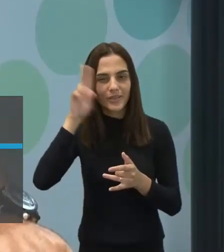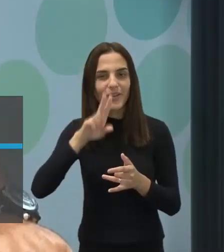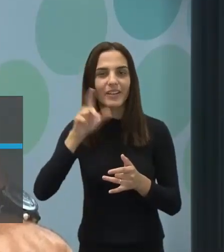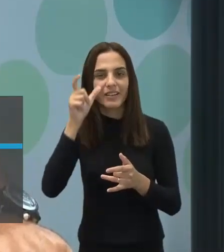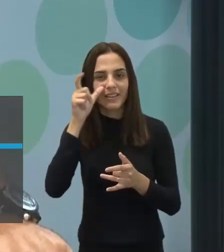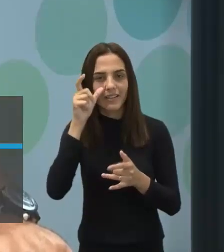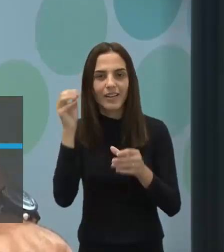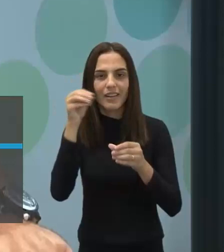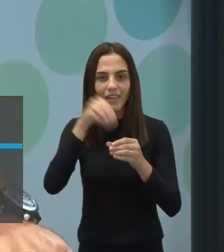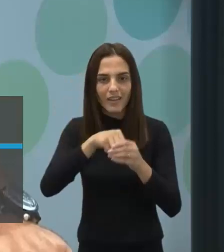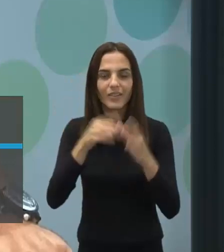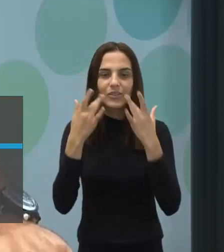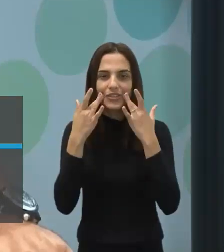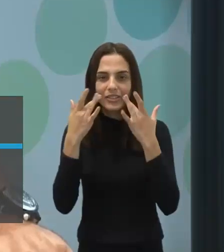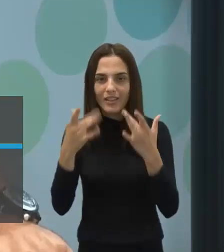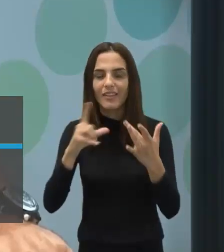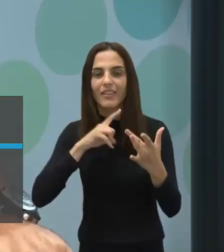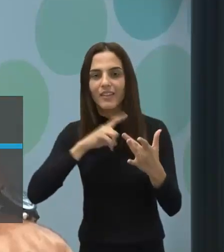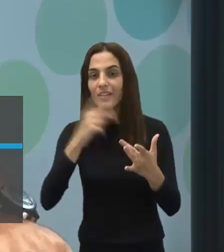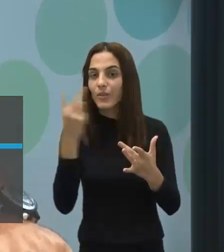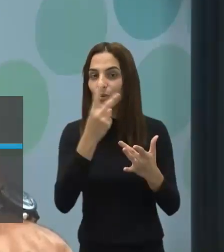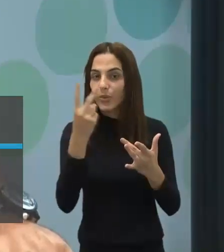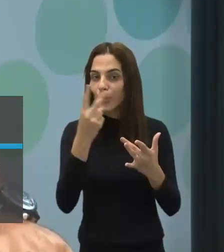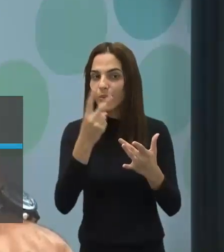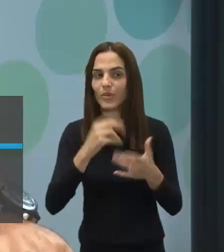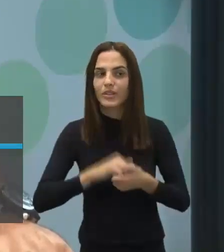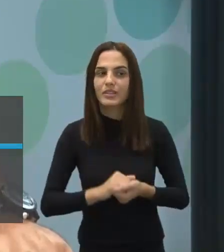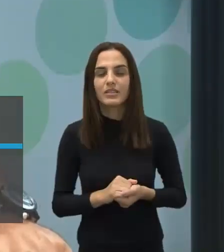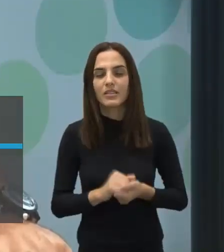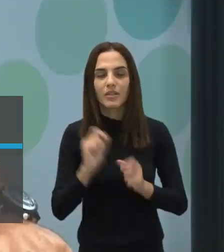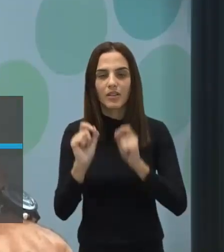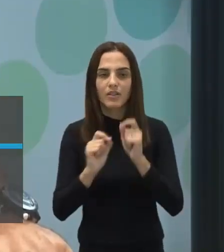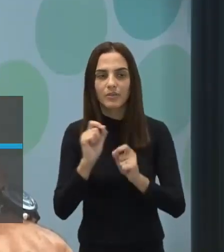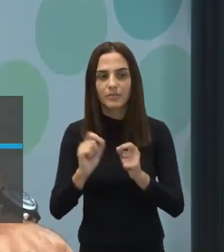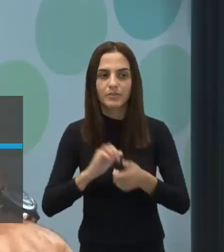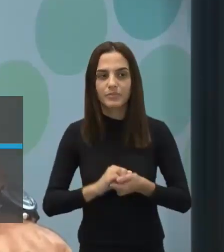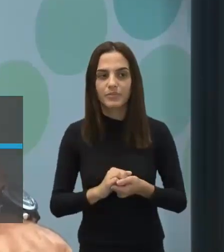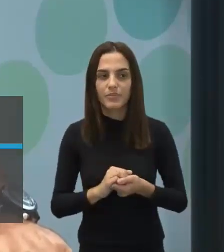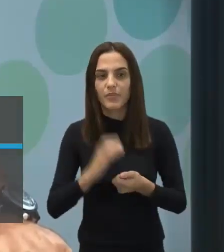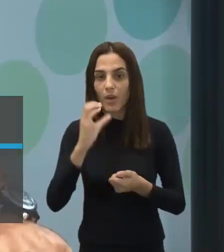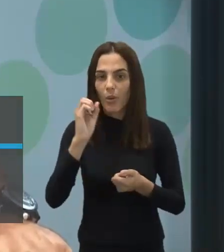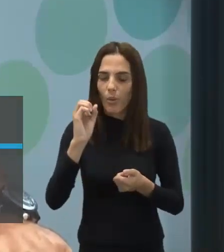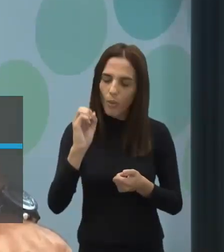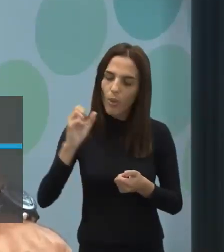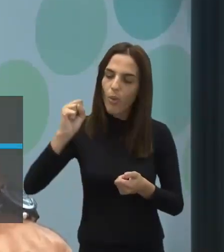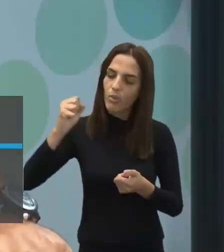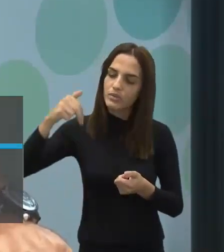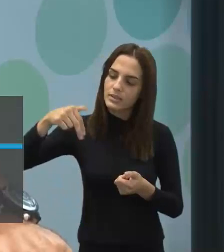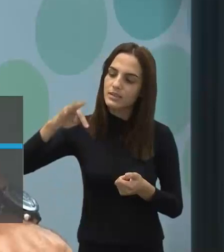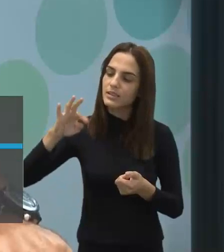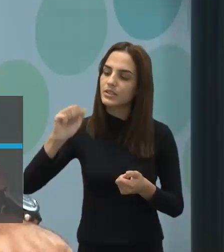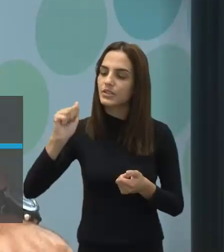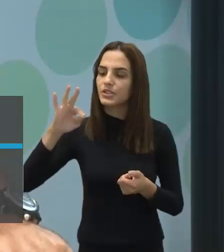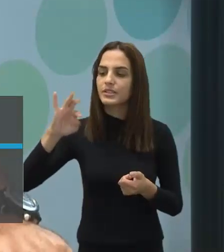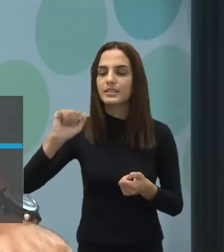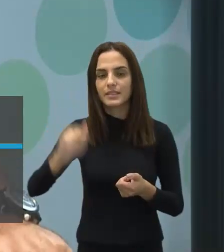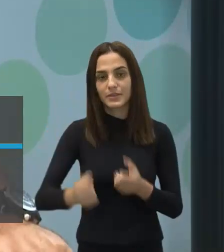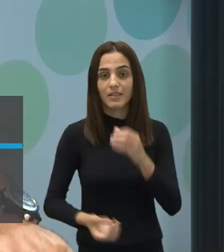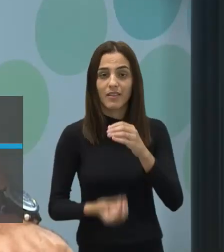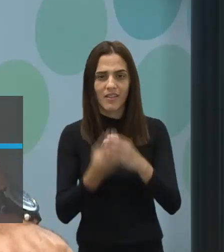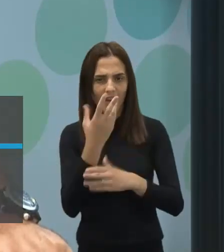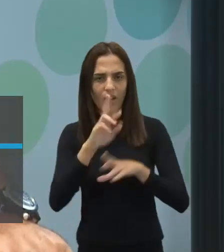teatro. No teatro nós temos dois grandes teóricos do teatro, que é o Konstantin Stanislavski e o Brecht. Eles criaram